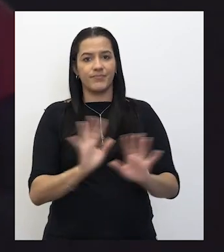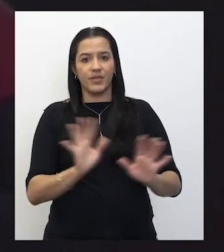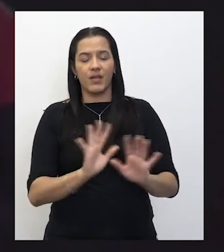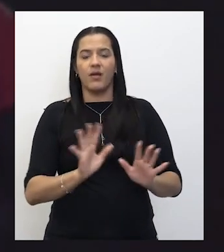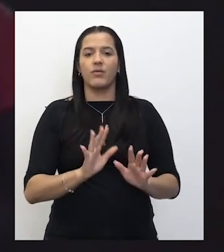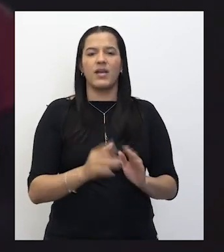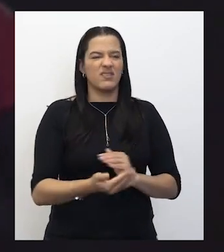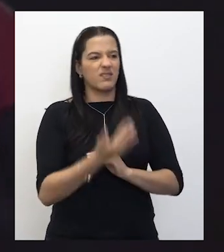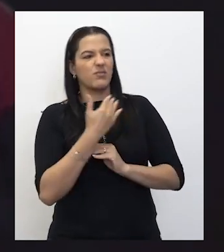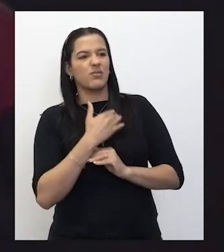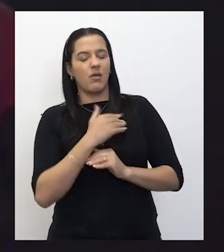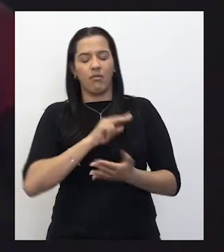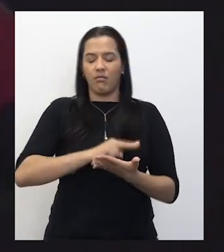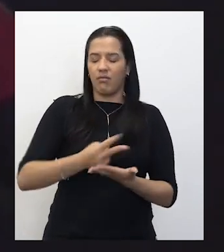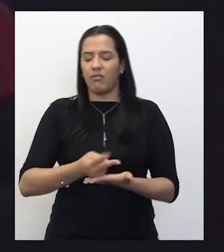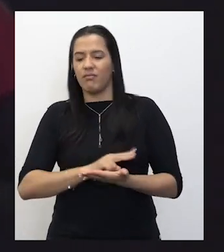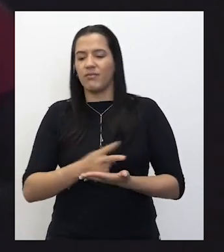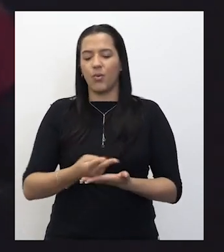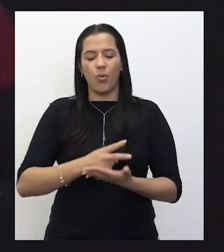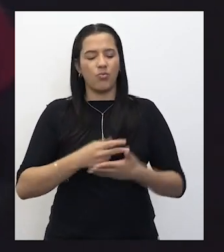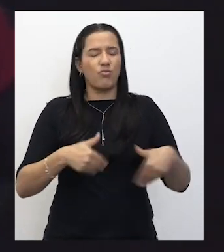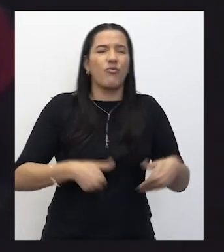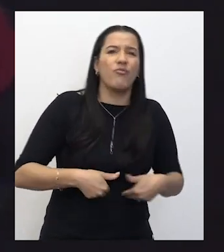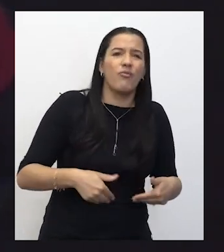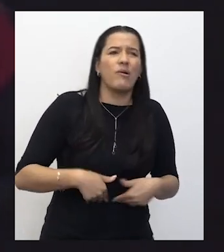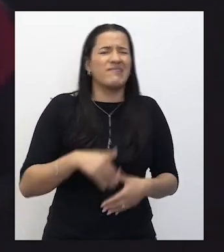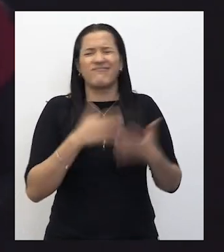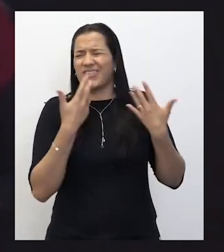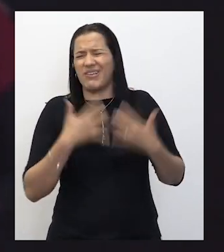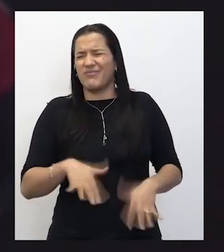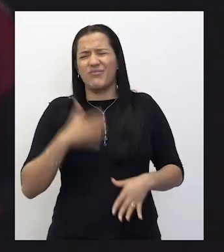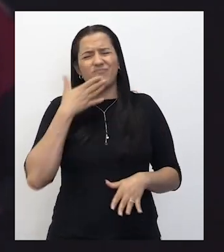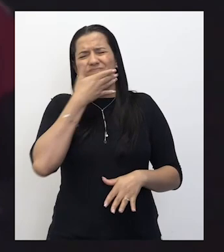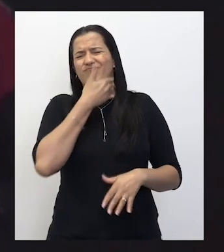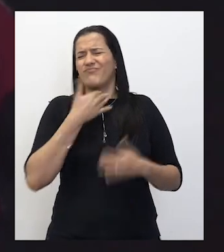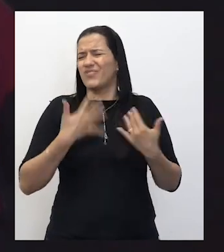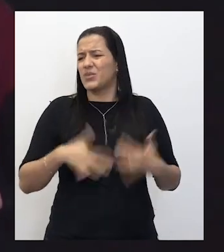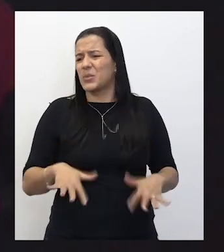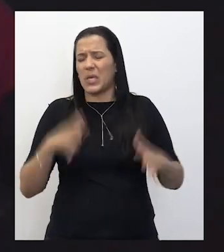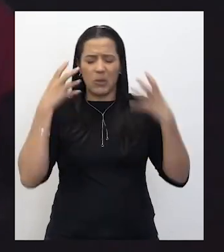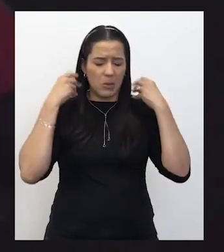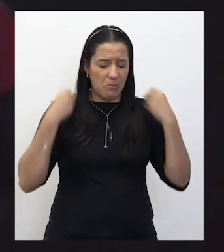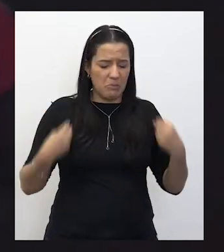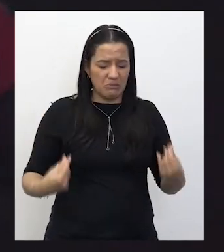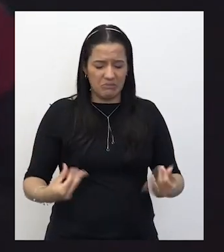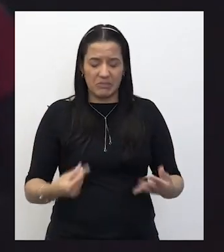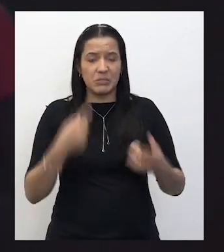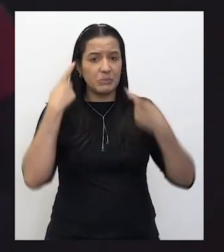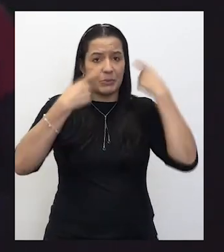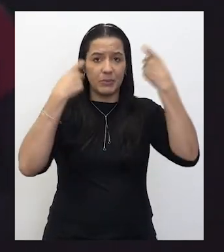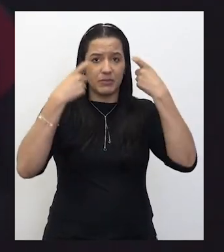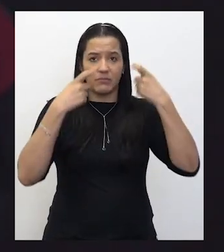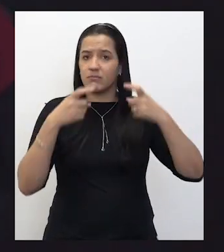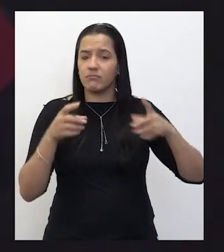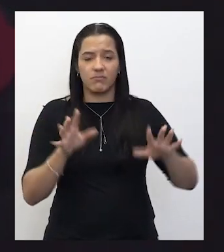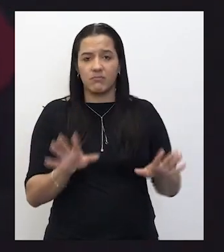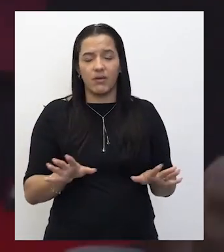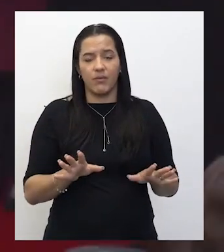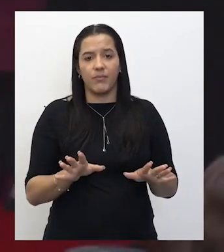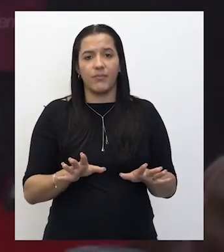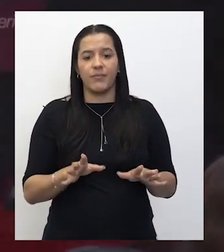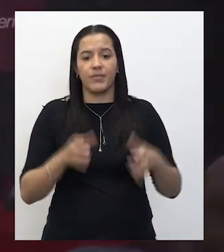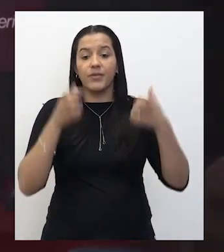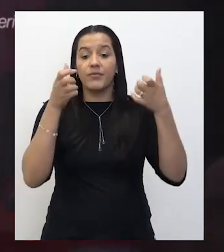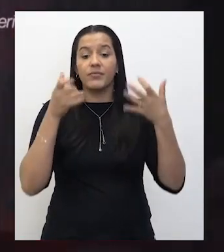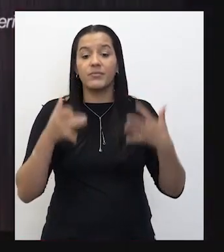sono, nos deixam sem fome, ou a gente perde até o sono ou o cabelo, né? Essas não são essas escolhas que eu quero